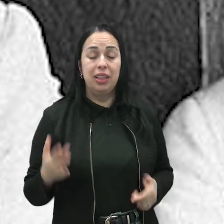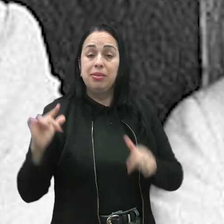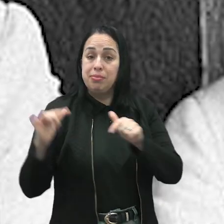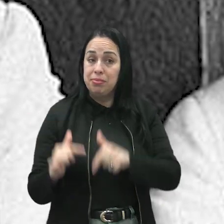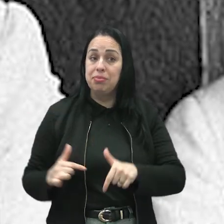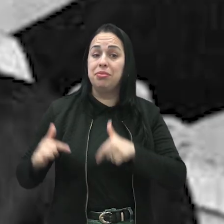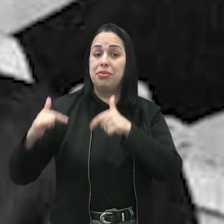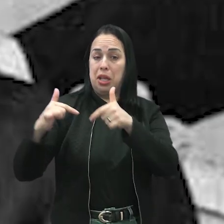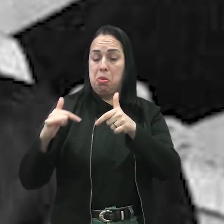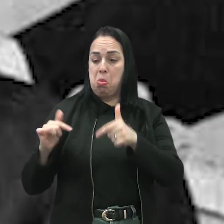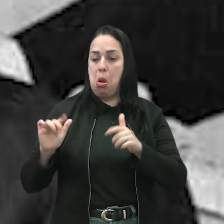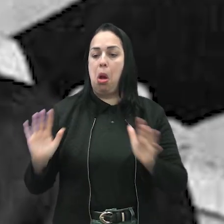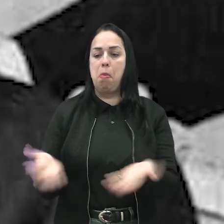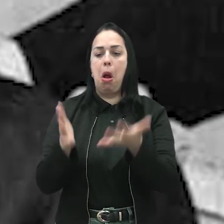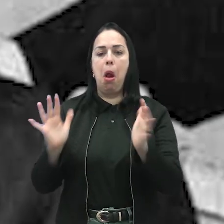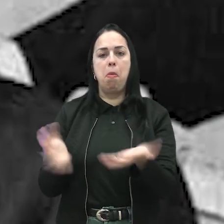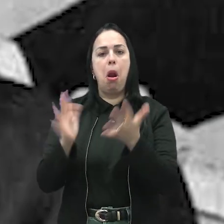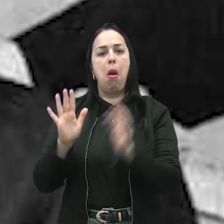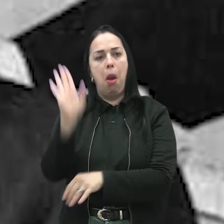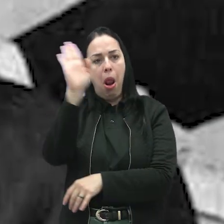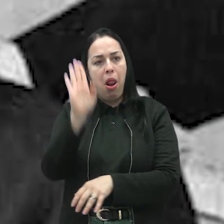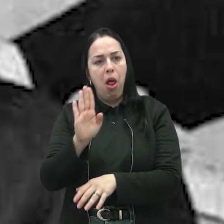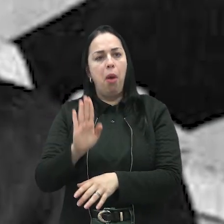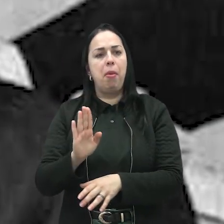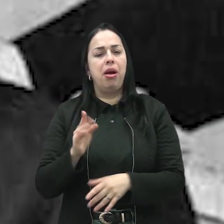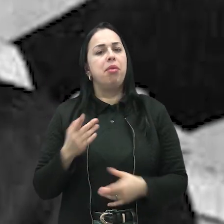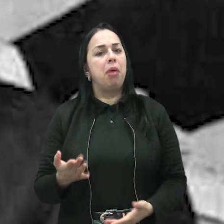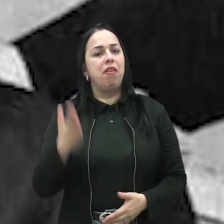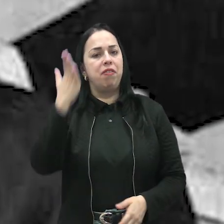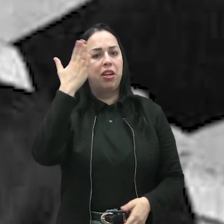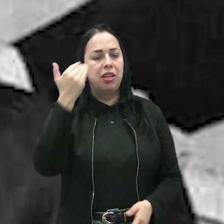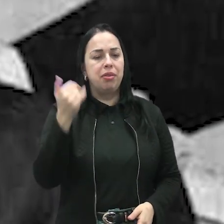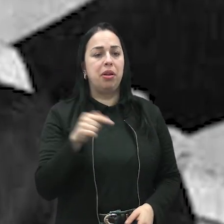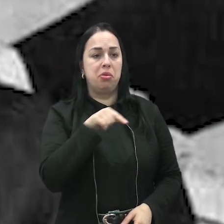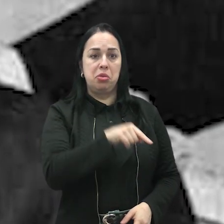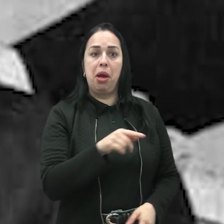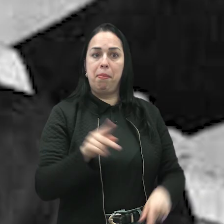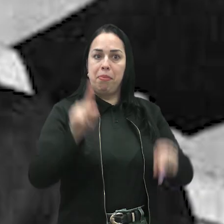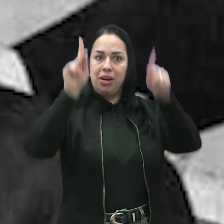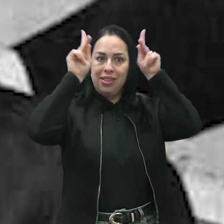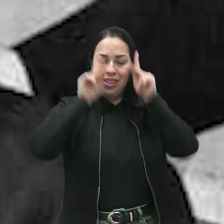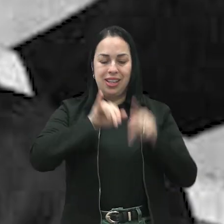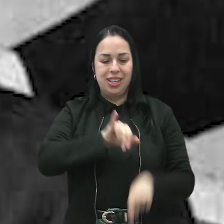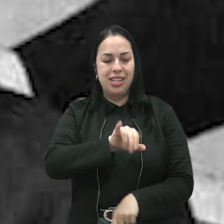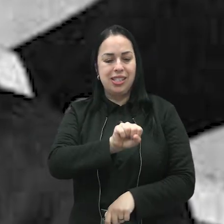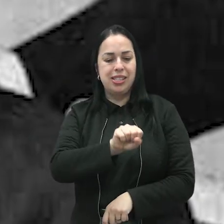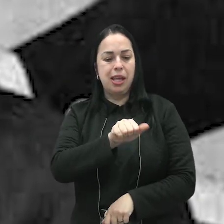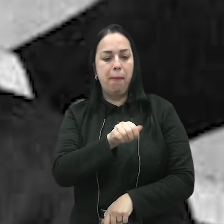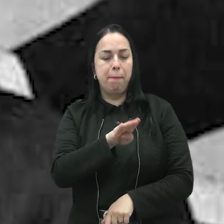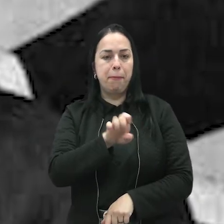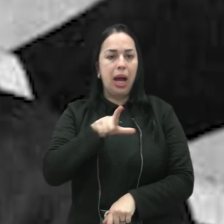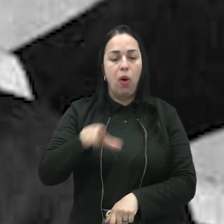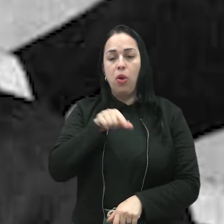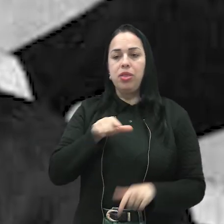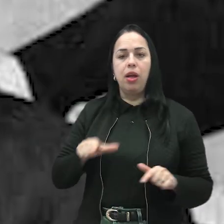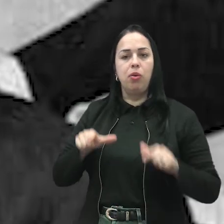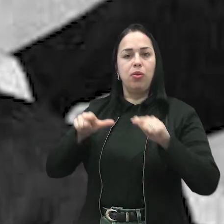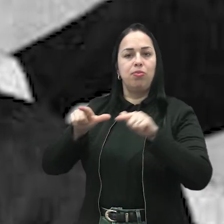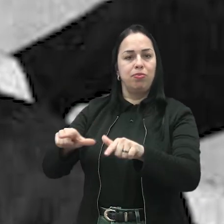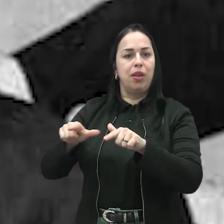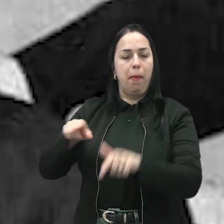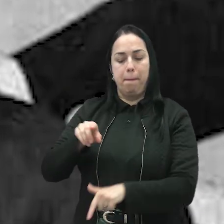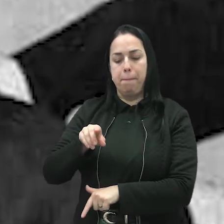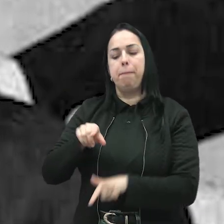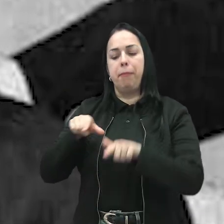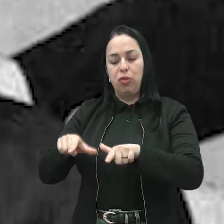Rio Branco. A dedicação por promover o Brasil foi reconhecida pela Princesa Isabel, que concedeu a